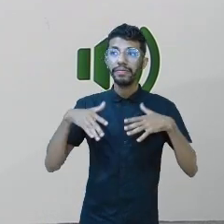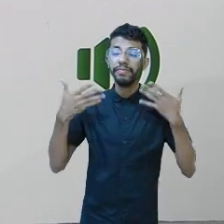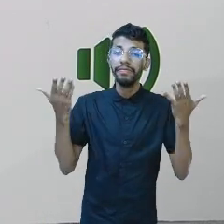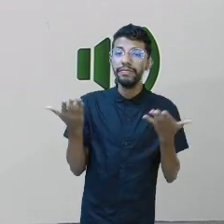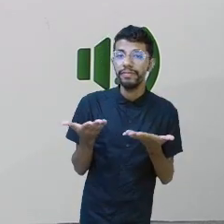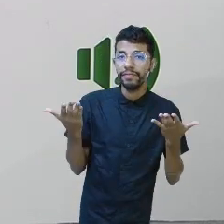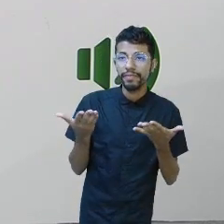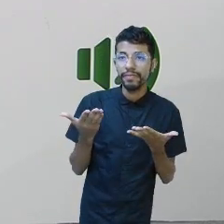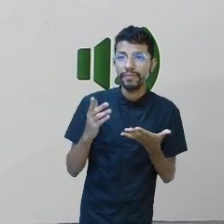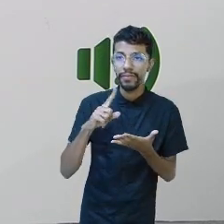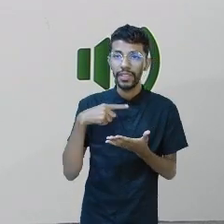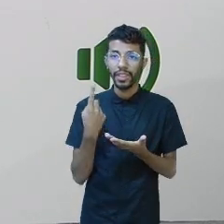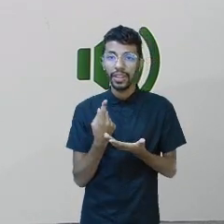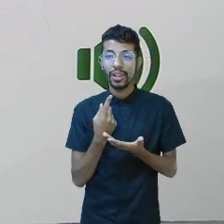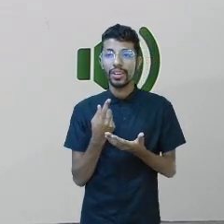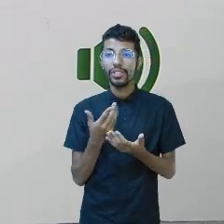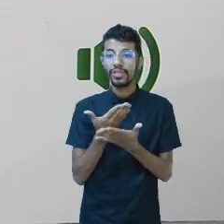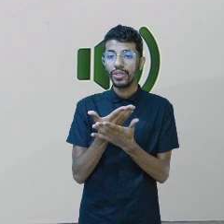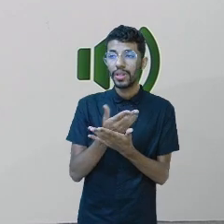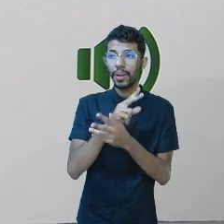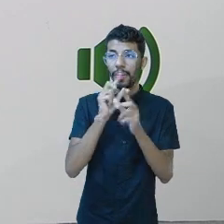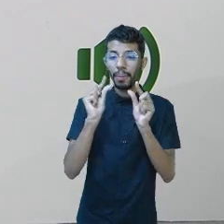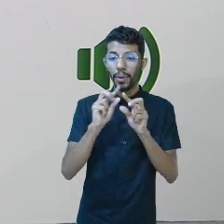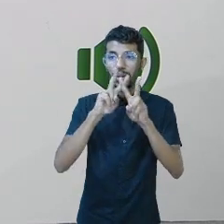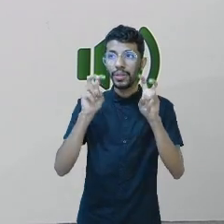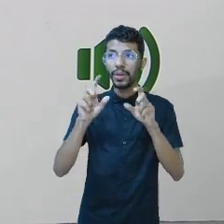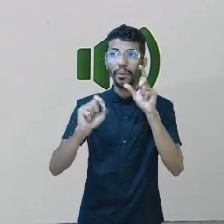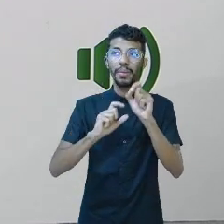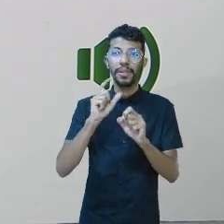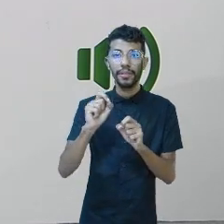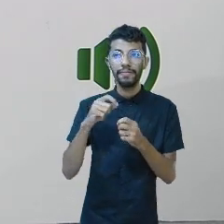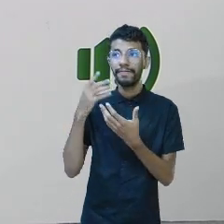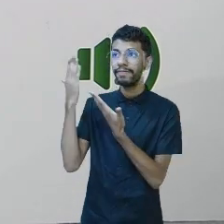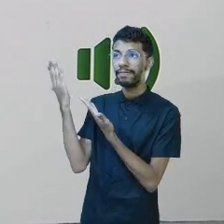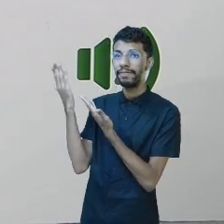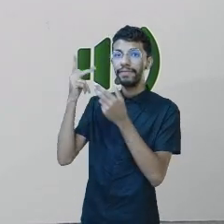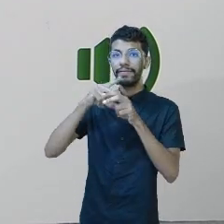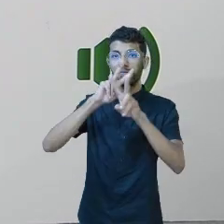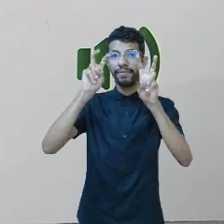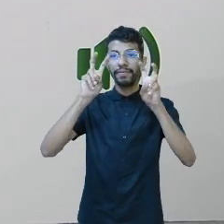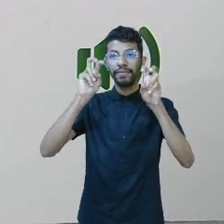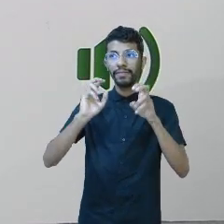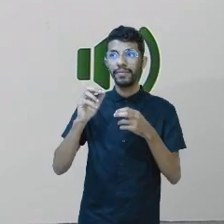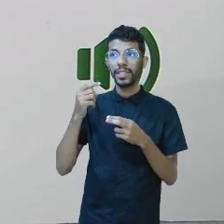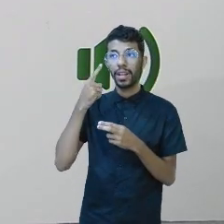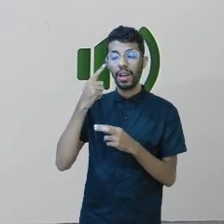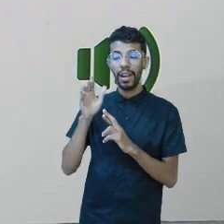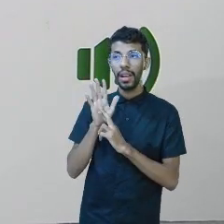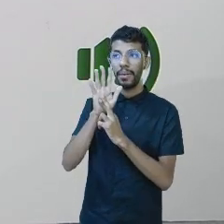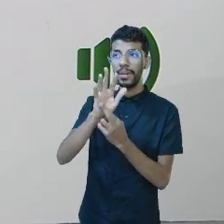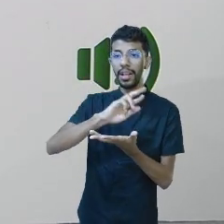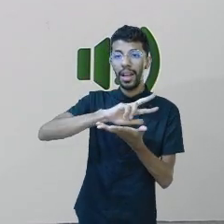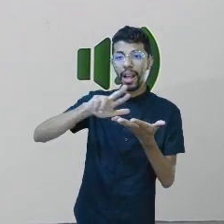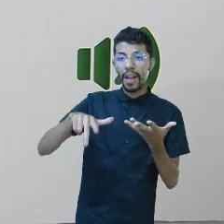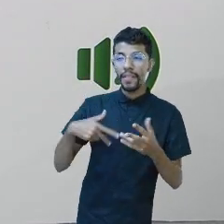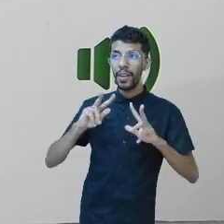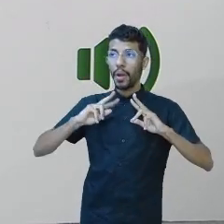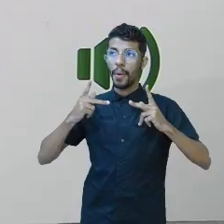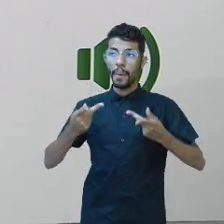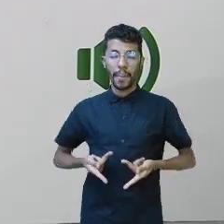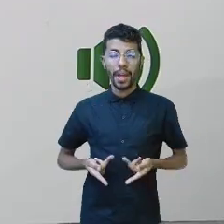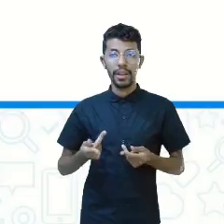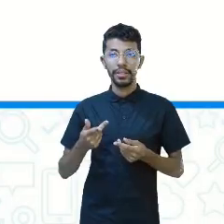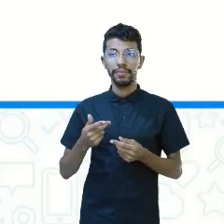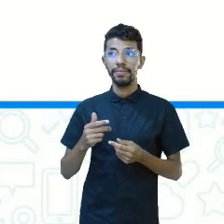Agora, vamos falar um pouco sobre esse assunto que nós estamos aqui, olha. Representações da diversidade humana, a